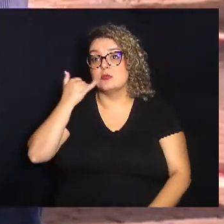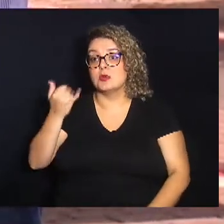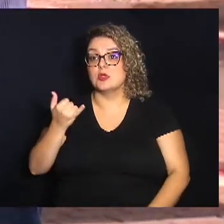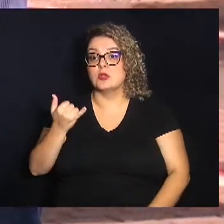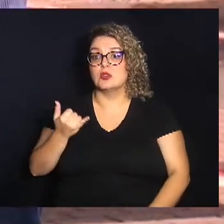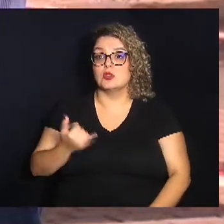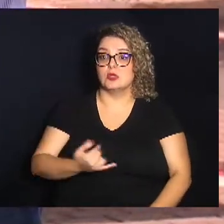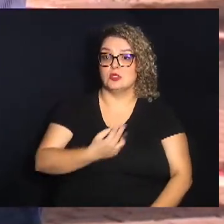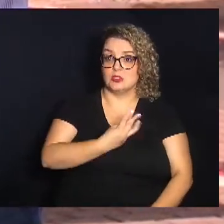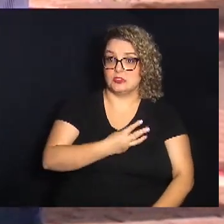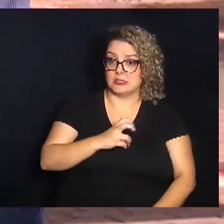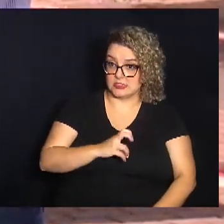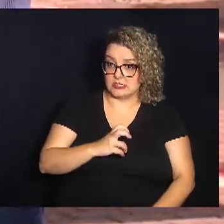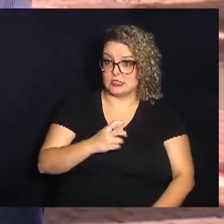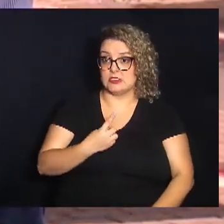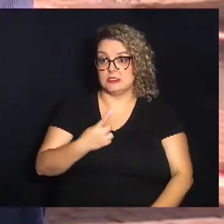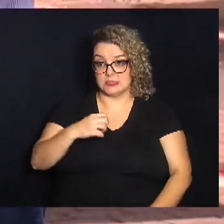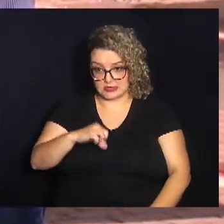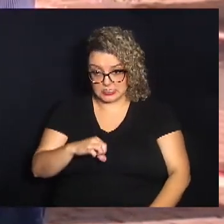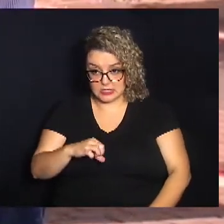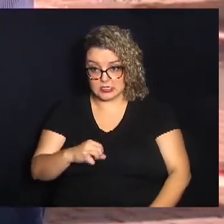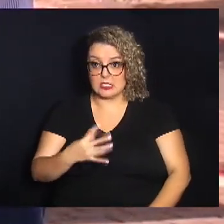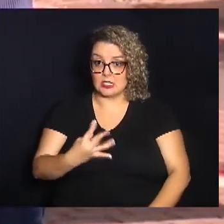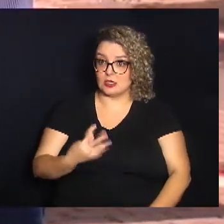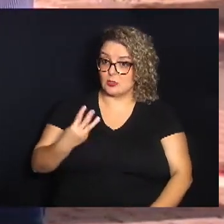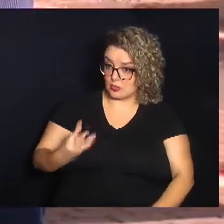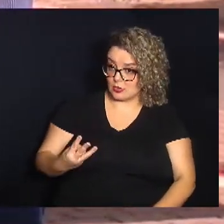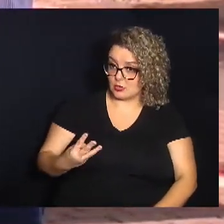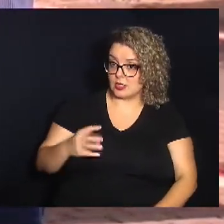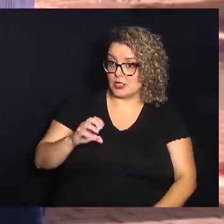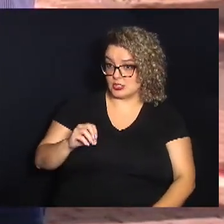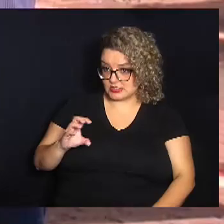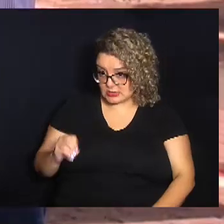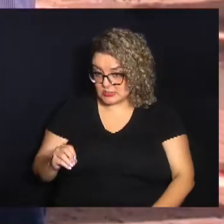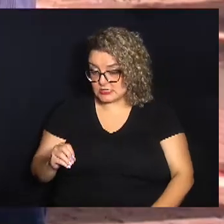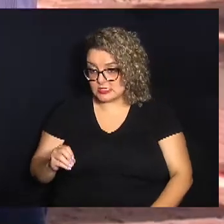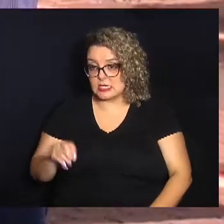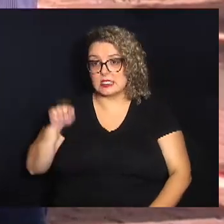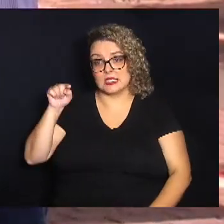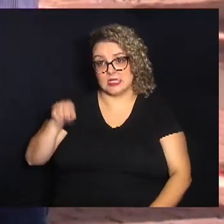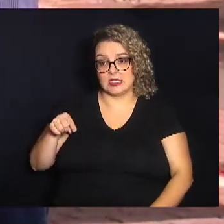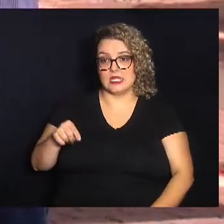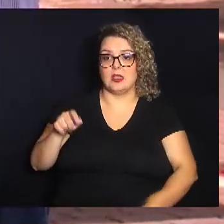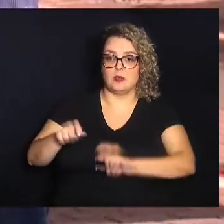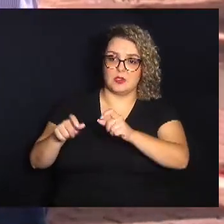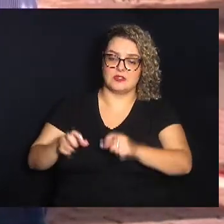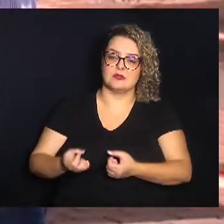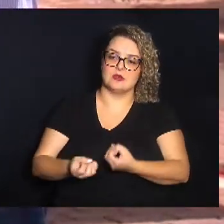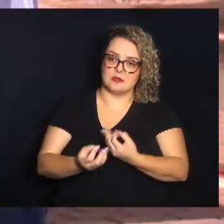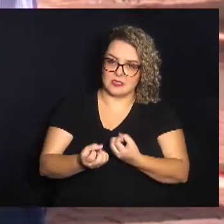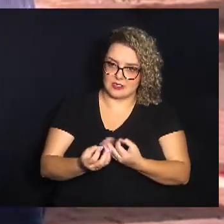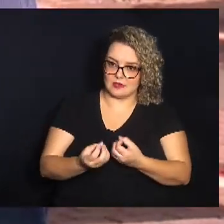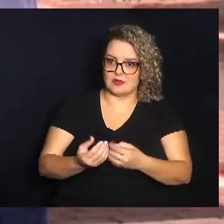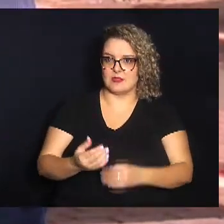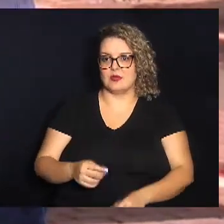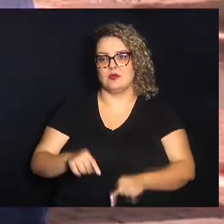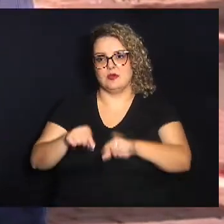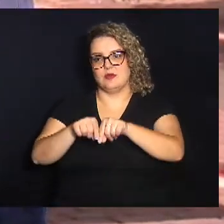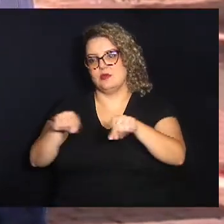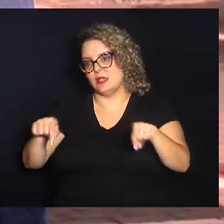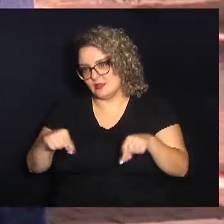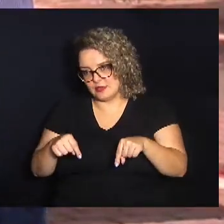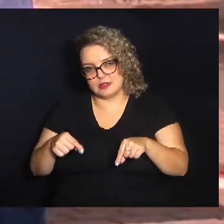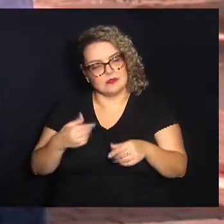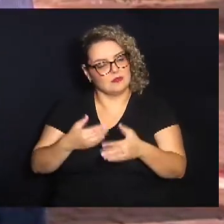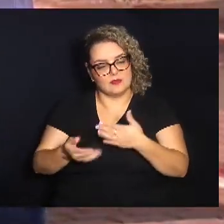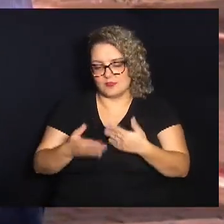telefone 3519 4300, que o nosso pessoal vai encaminhá-lo para uma sala, não importa qual